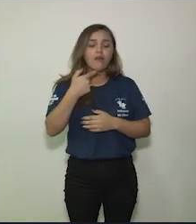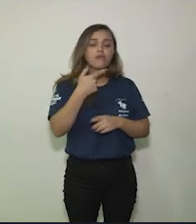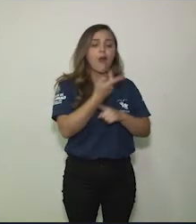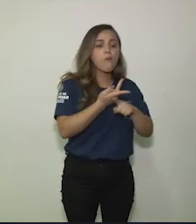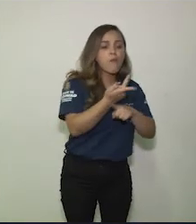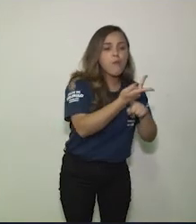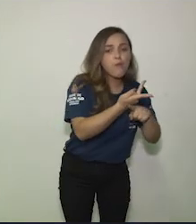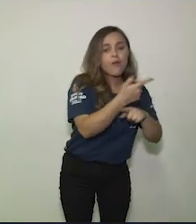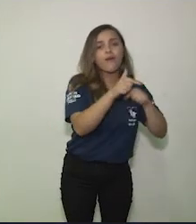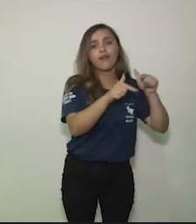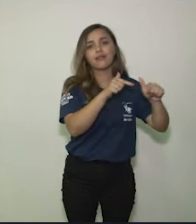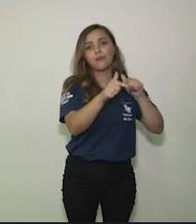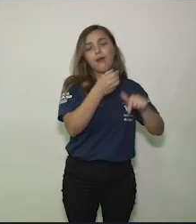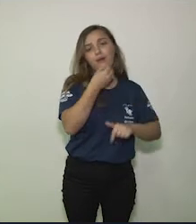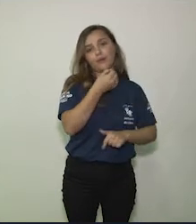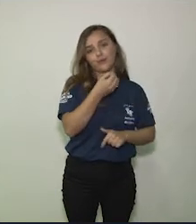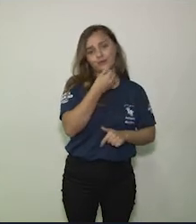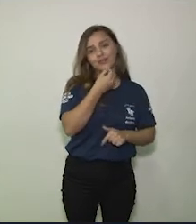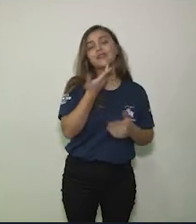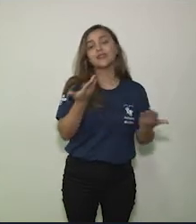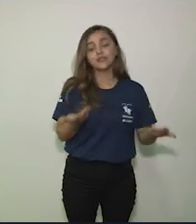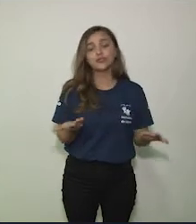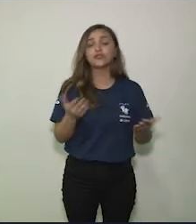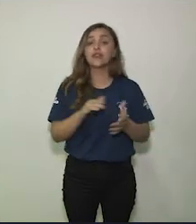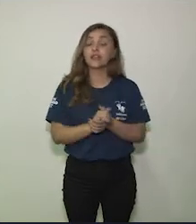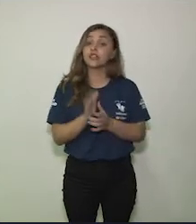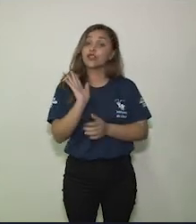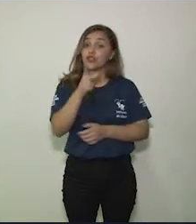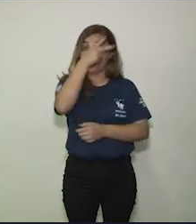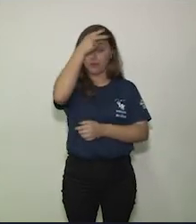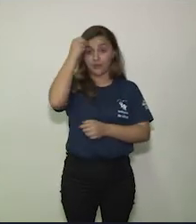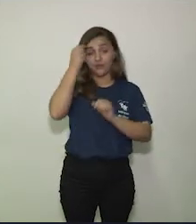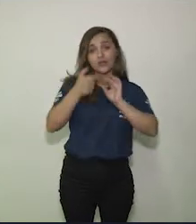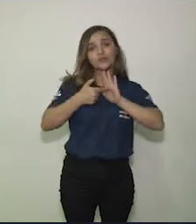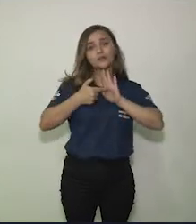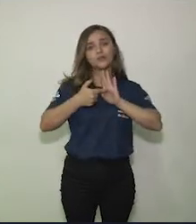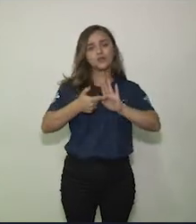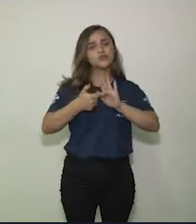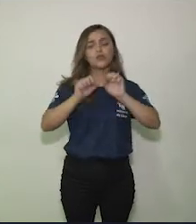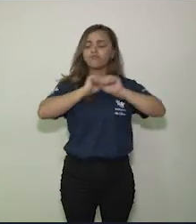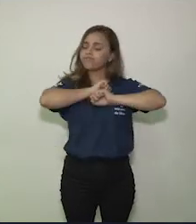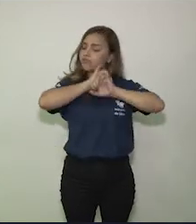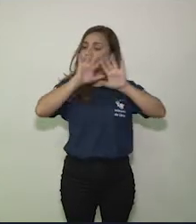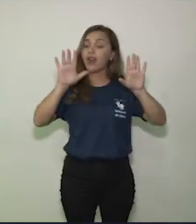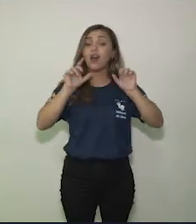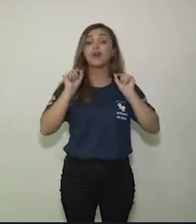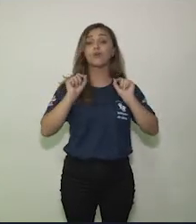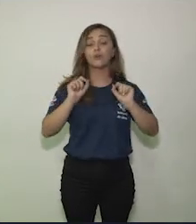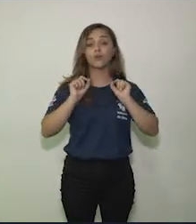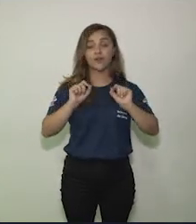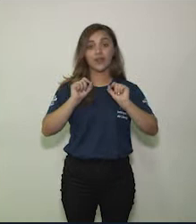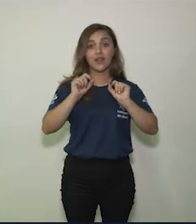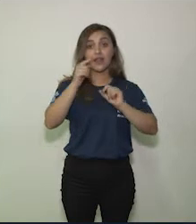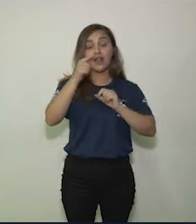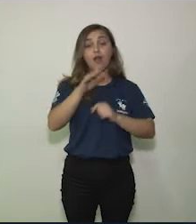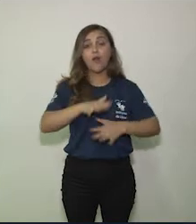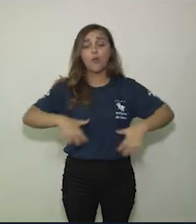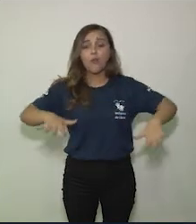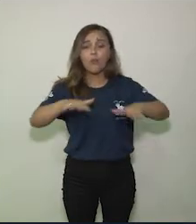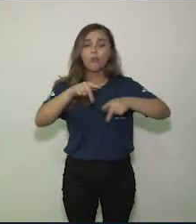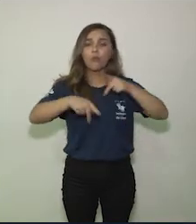ter, e o fator protetivo que o prefeito já deixou muito claro quem usa